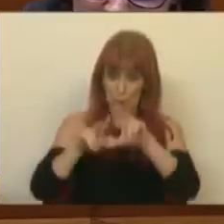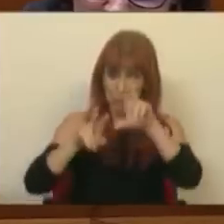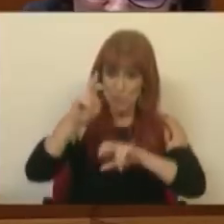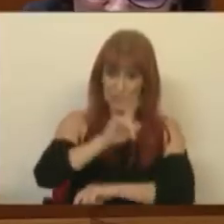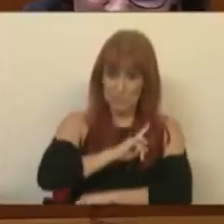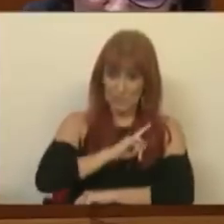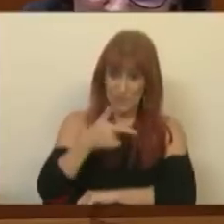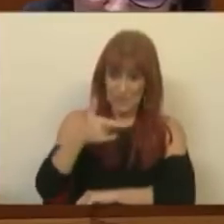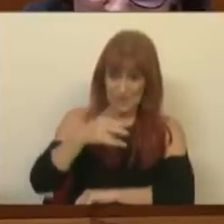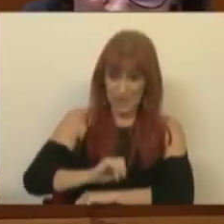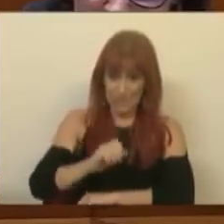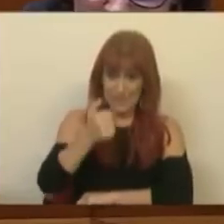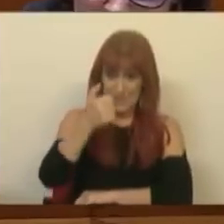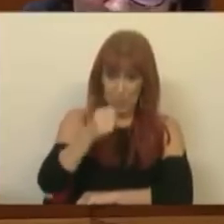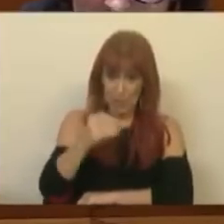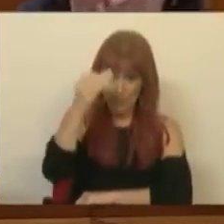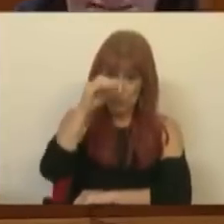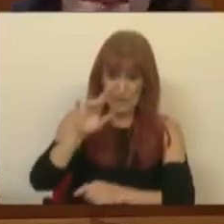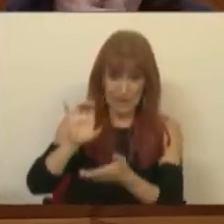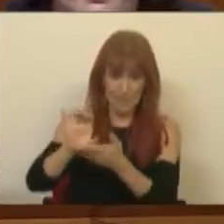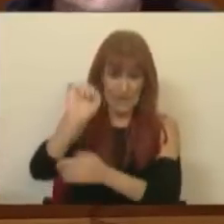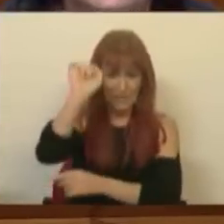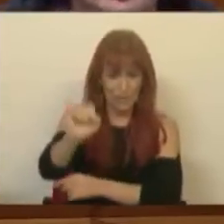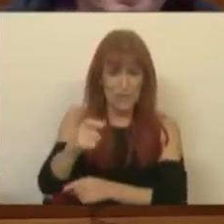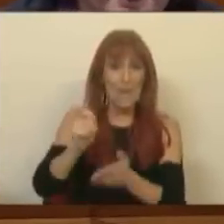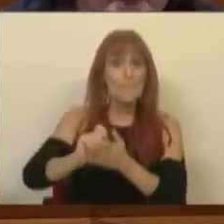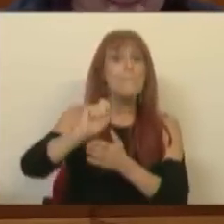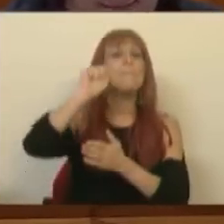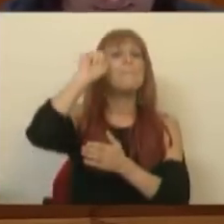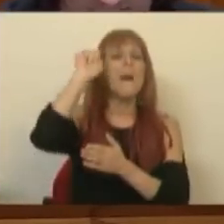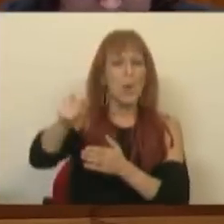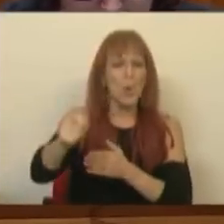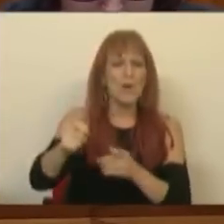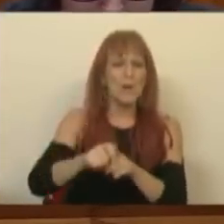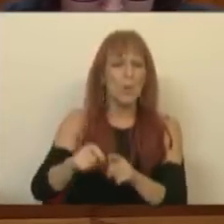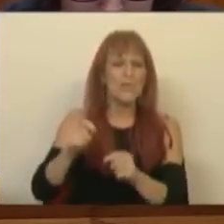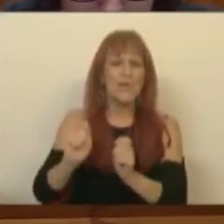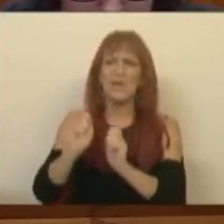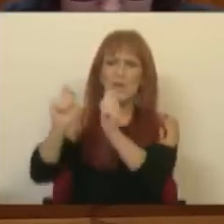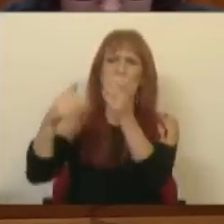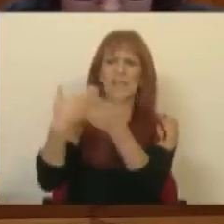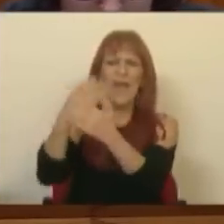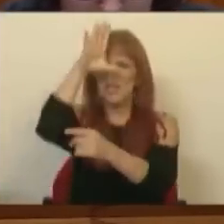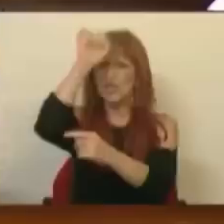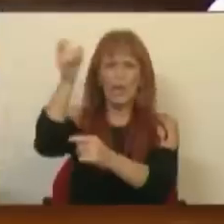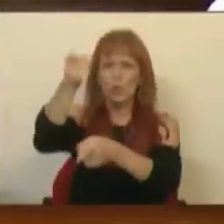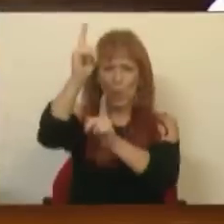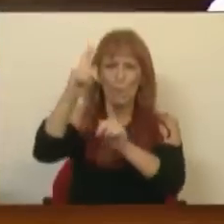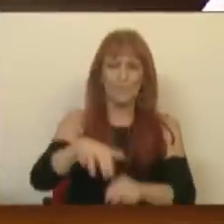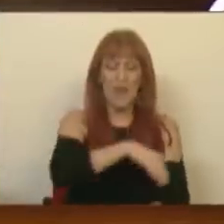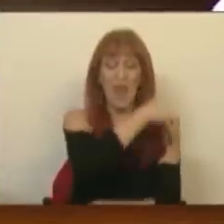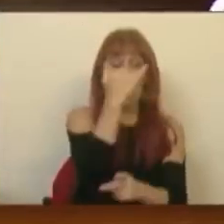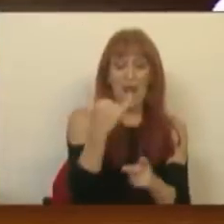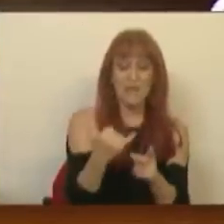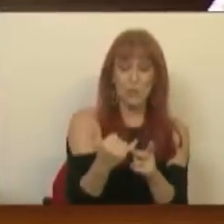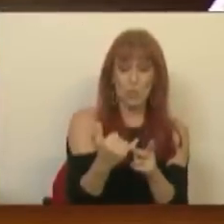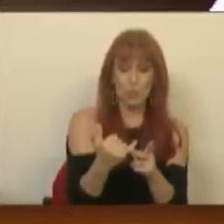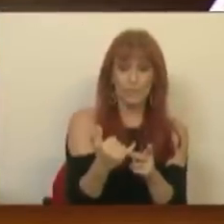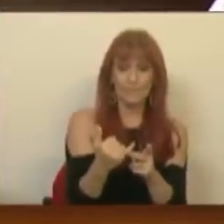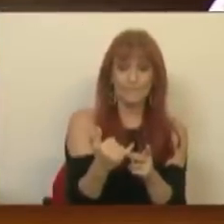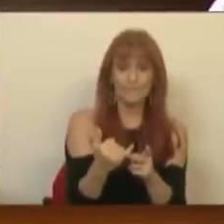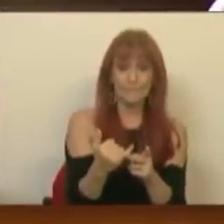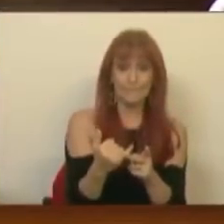acionistas privados de ataque 50% do Capital pagou não nacionalizou nada segundo lugar segundo